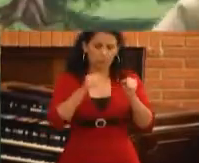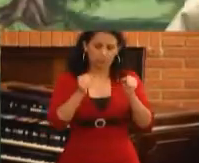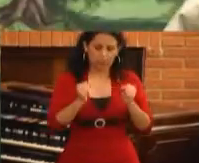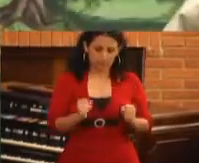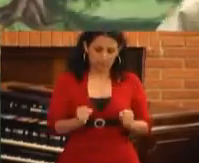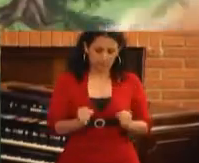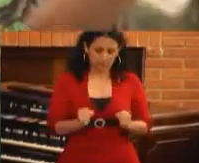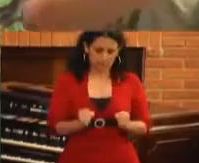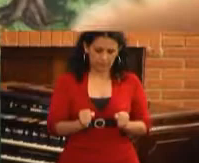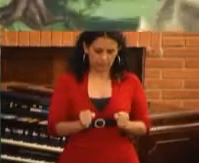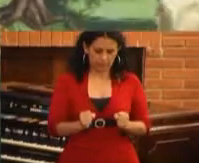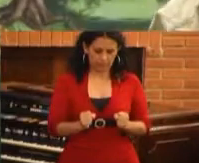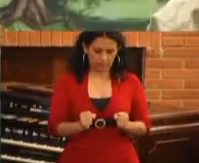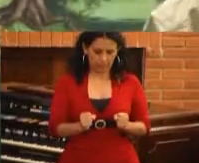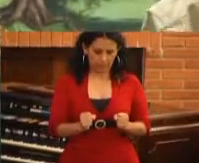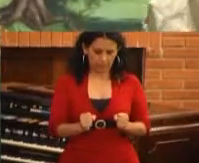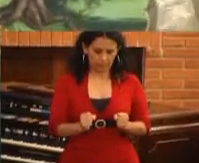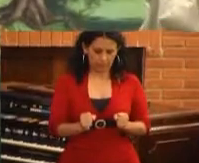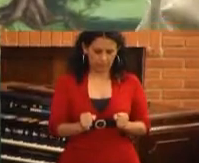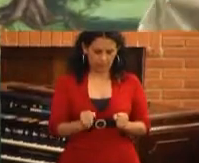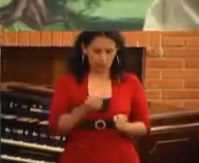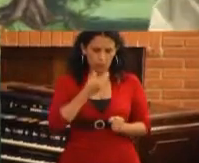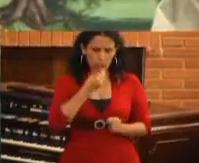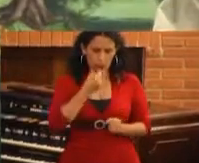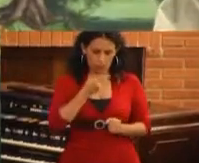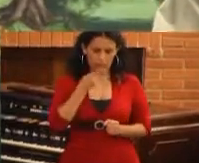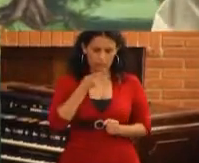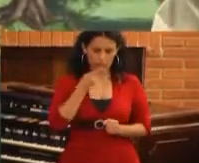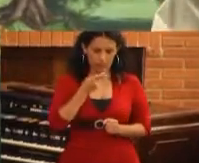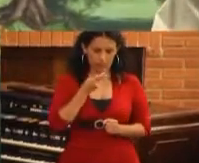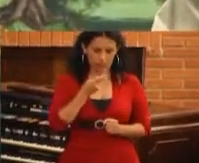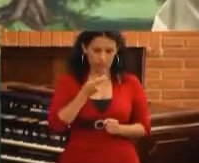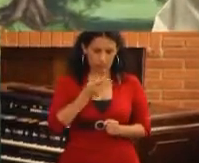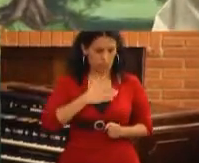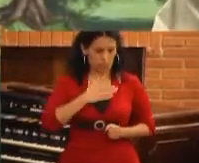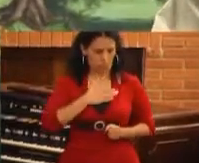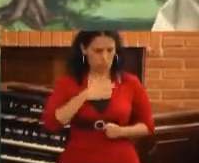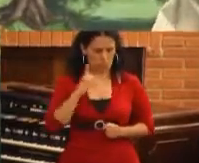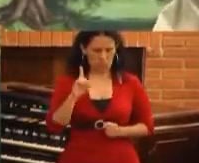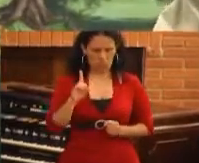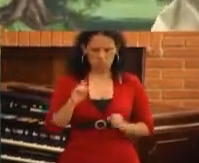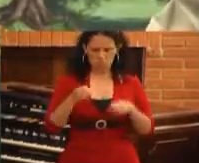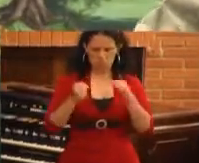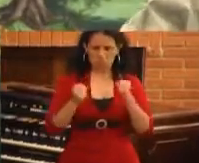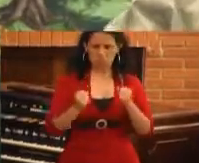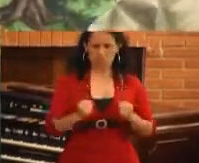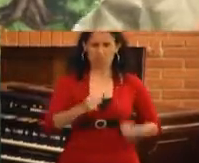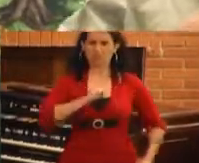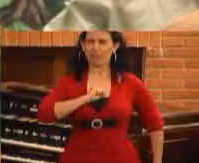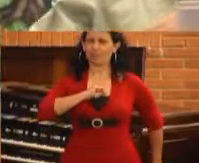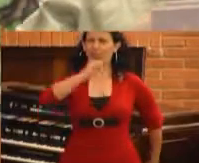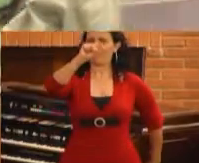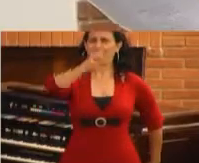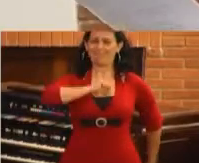poder. O meu Deus era o poder, o super-homem.